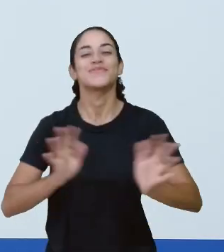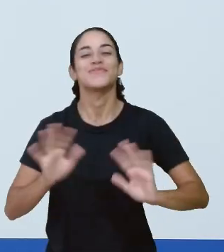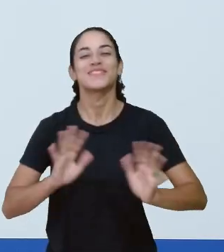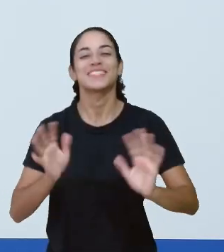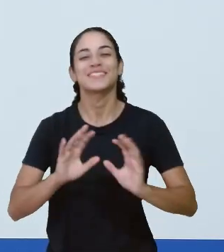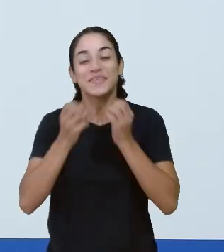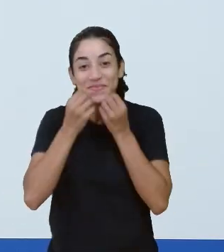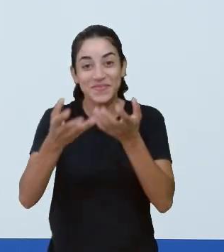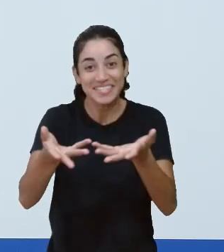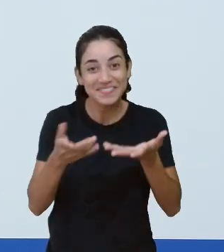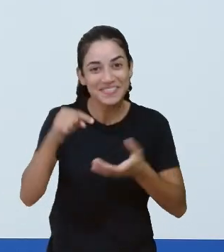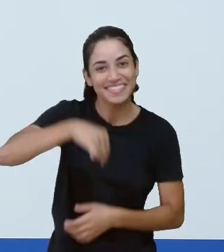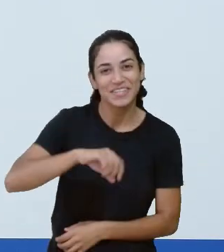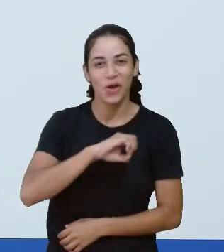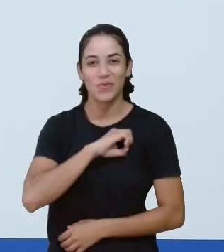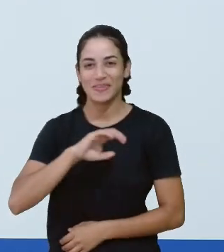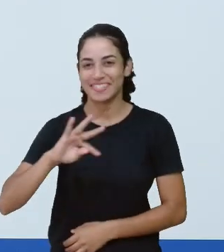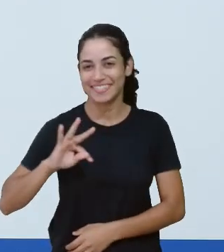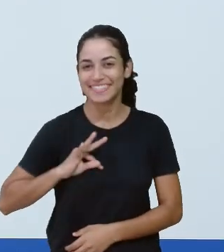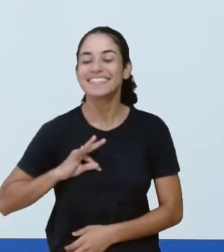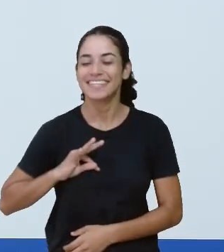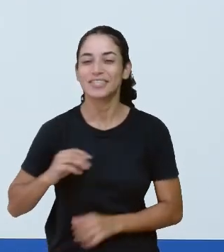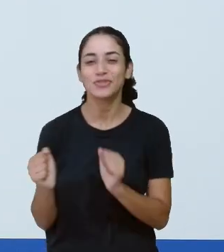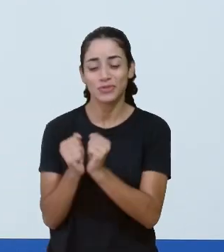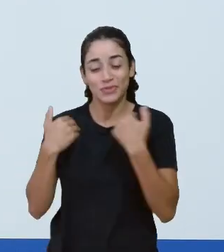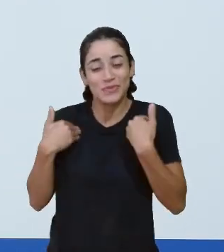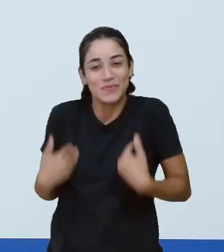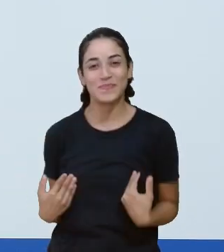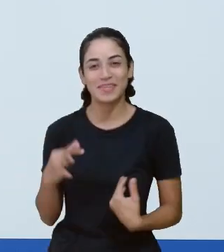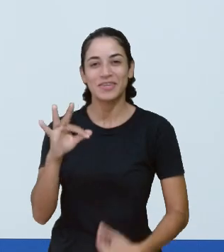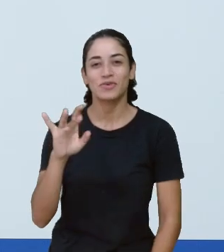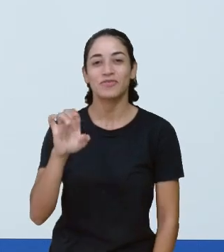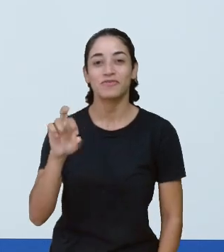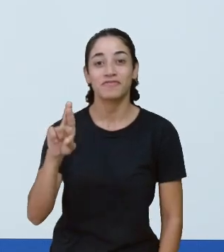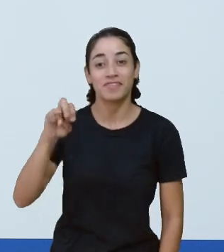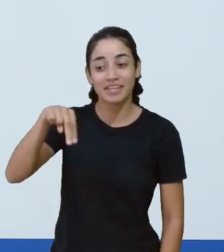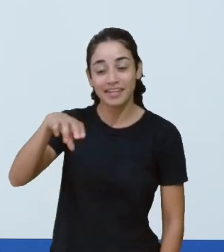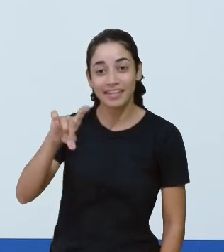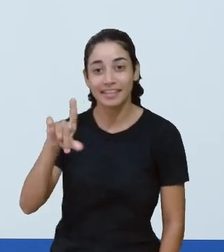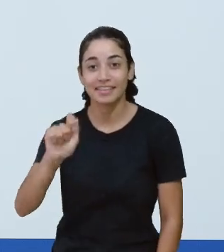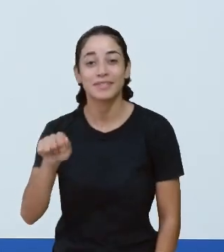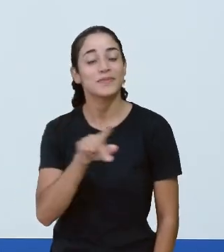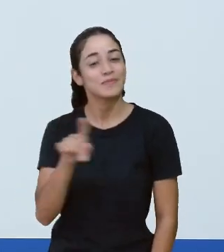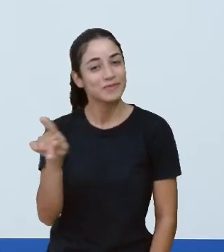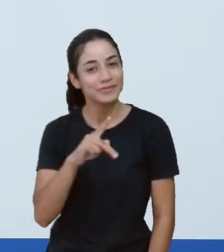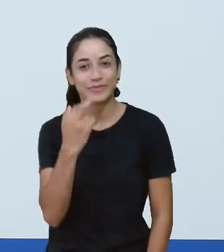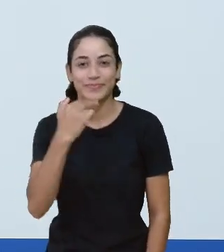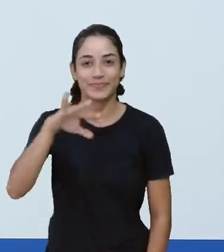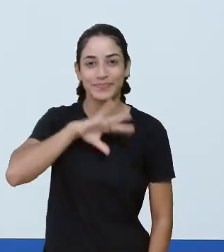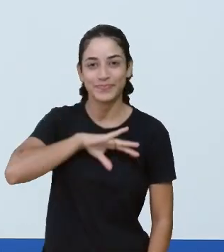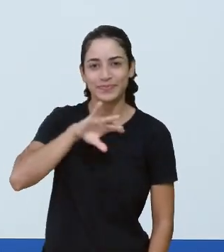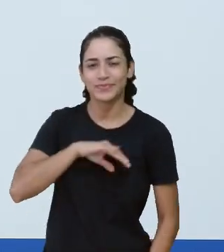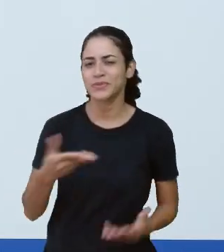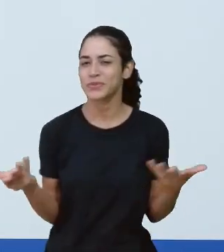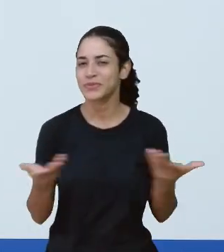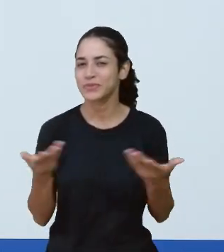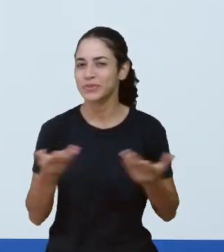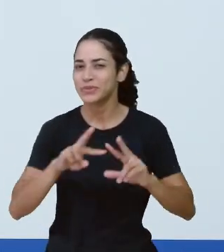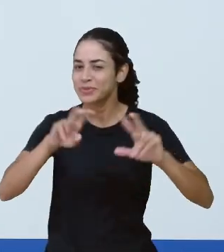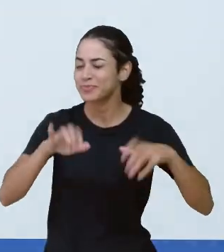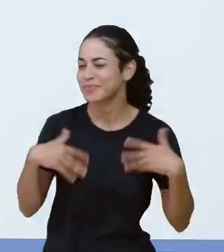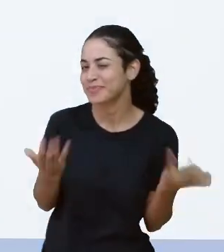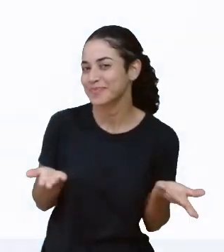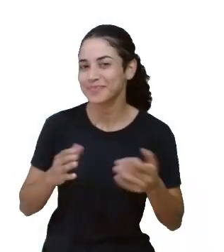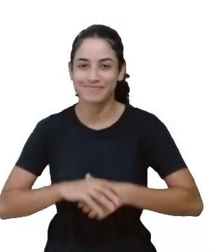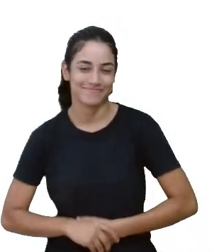Olá, sejam bem-vindos a mais um Onda Tech comigo, Fernanda Vasconcelos, professora de língua portuguesa, e a onda de